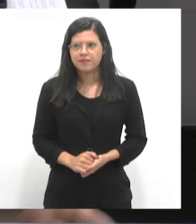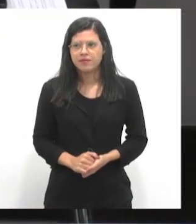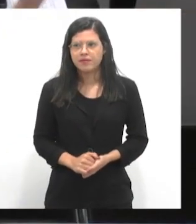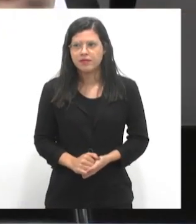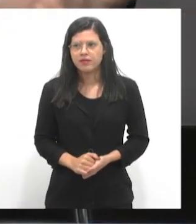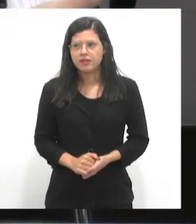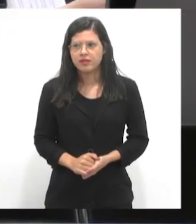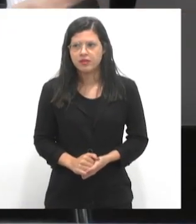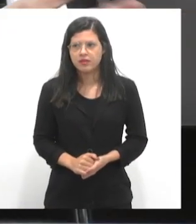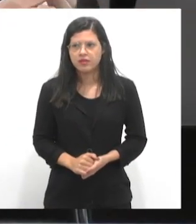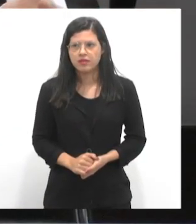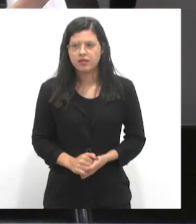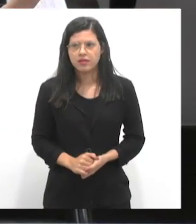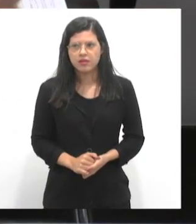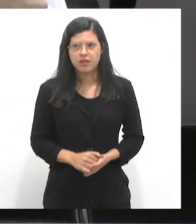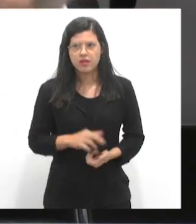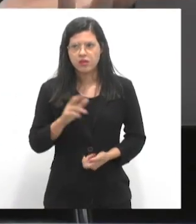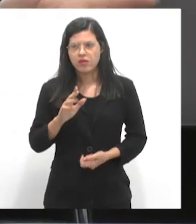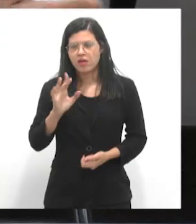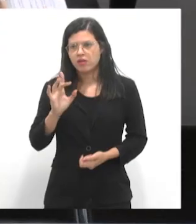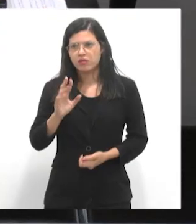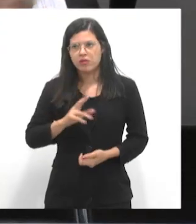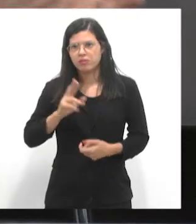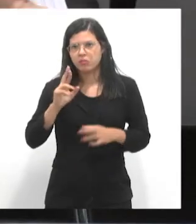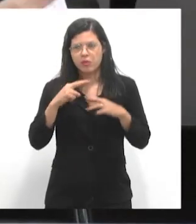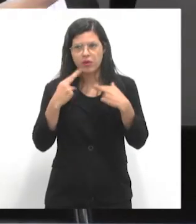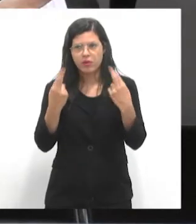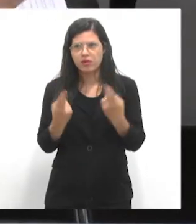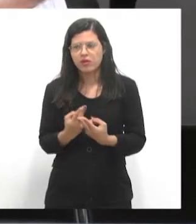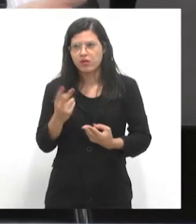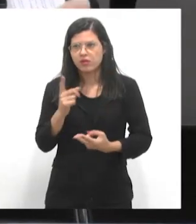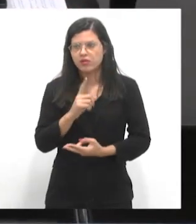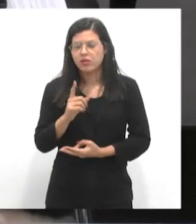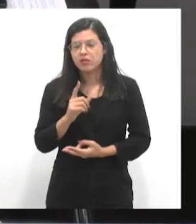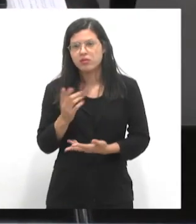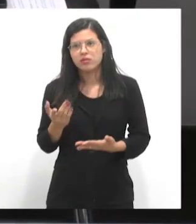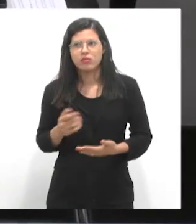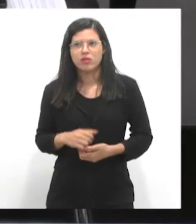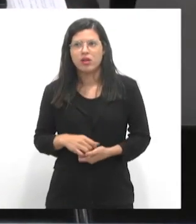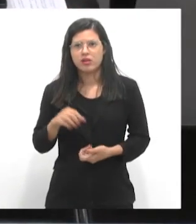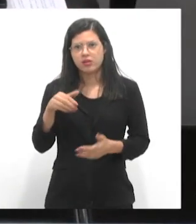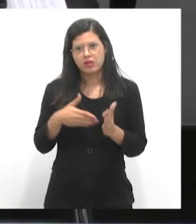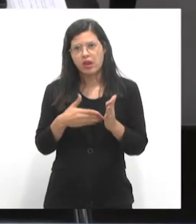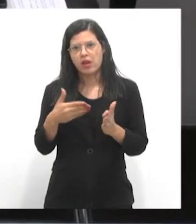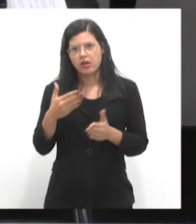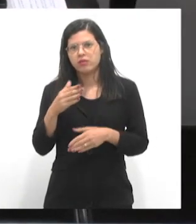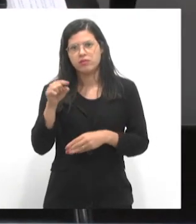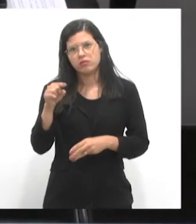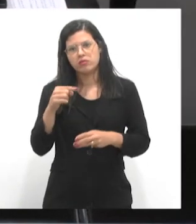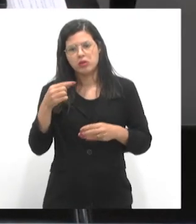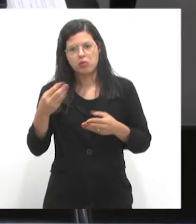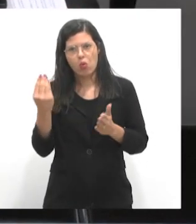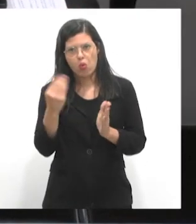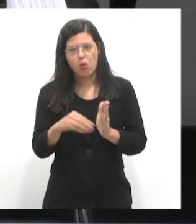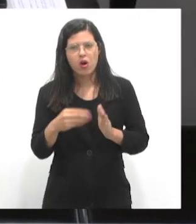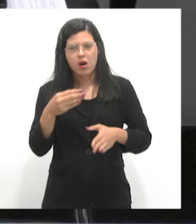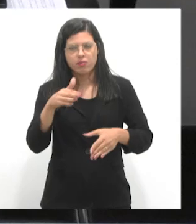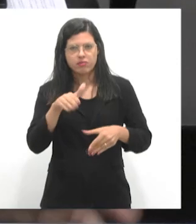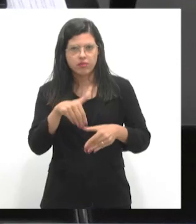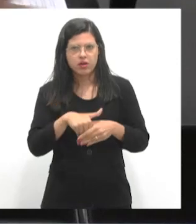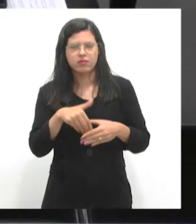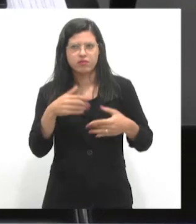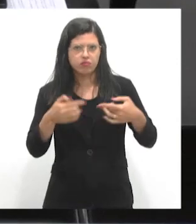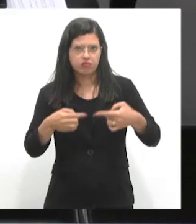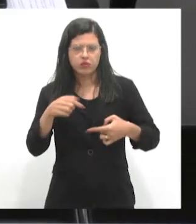Aí eu não seria por uma sessão, não, até o senhor apreciar aqui na CCJ o projeto do governo.